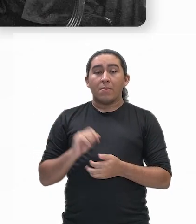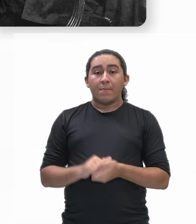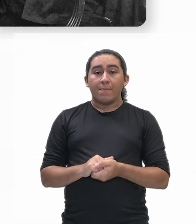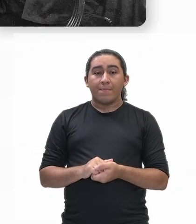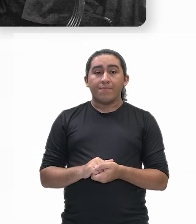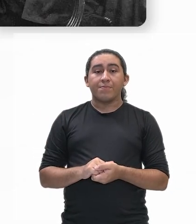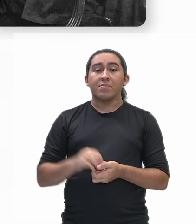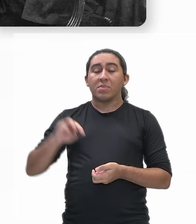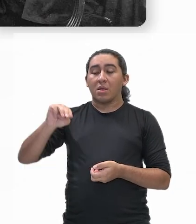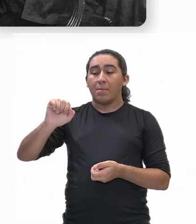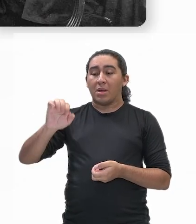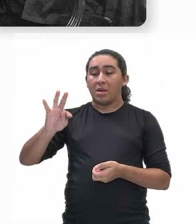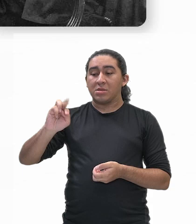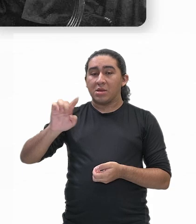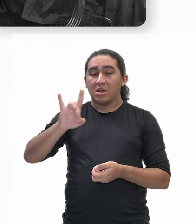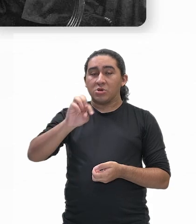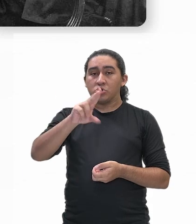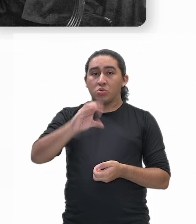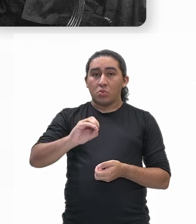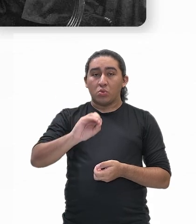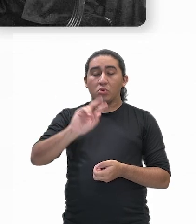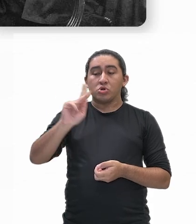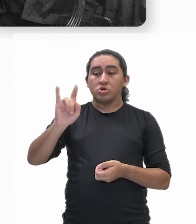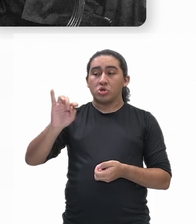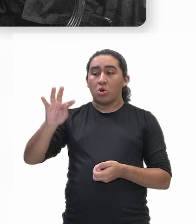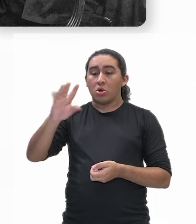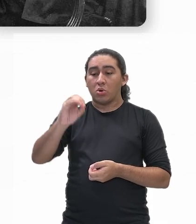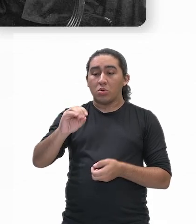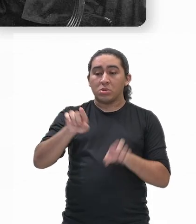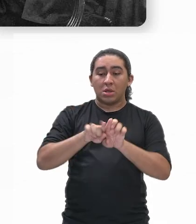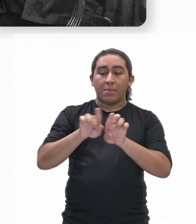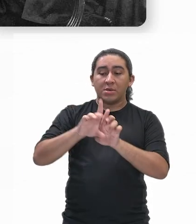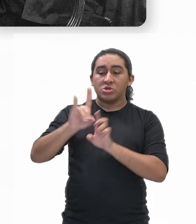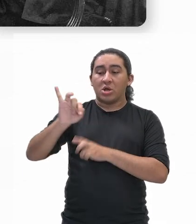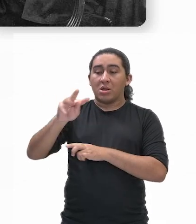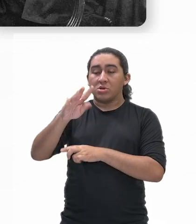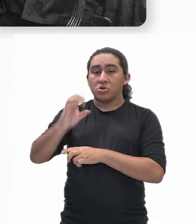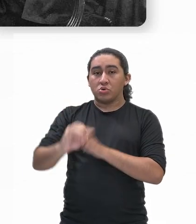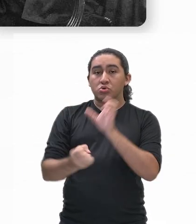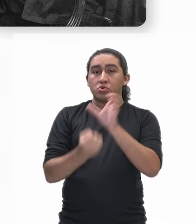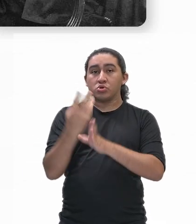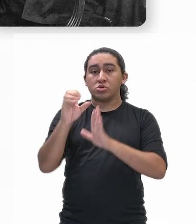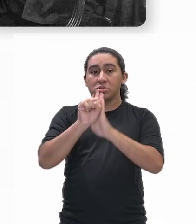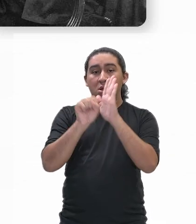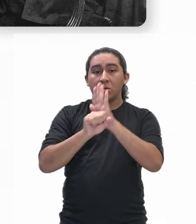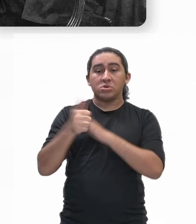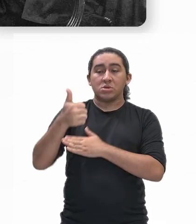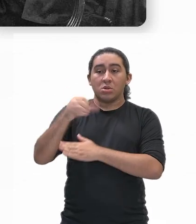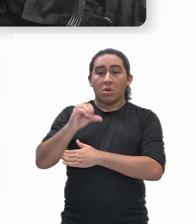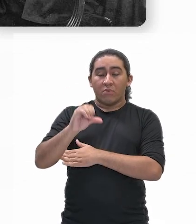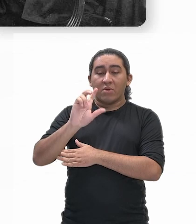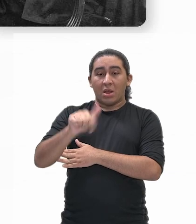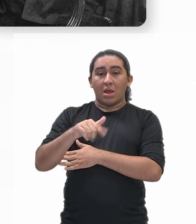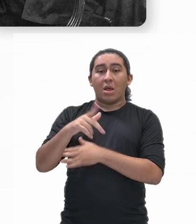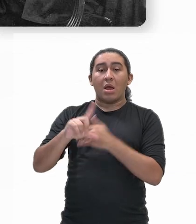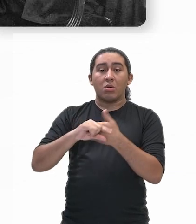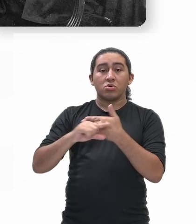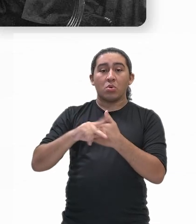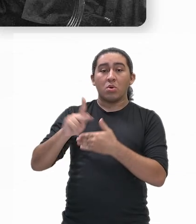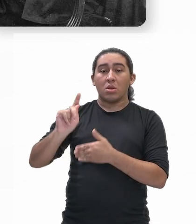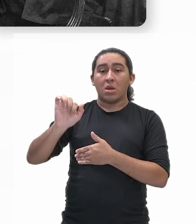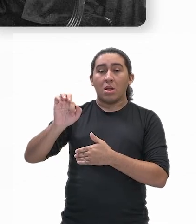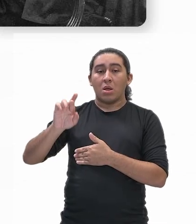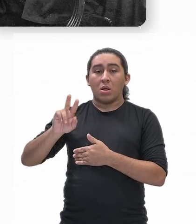do materialismo histórico dialético. Esse método surgiu no século XIX, com Karl Marx e